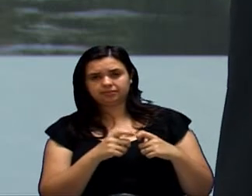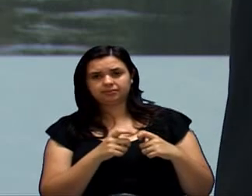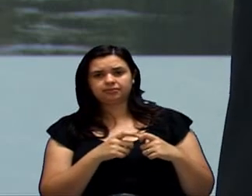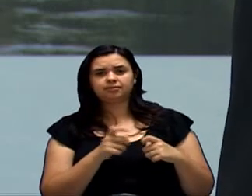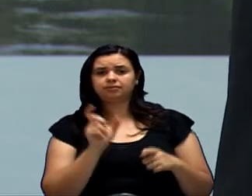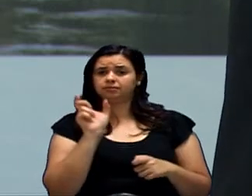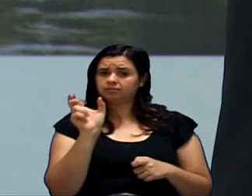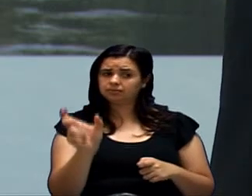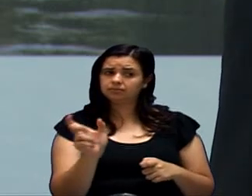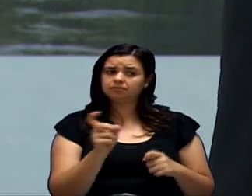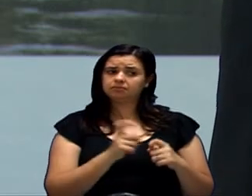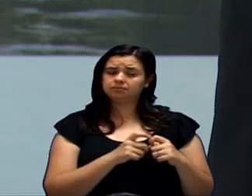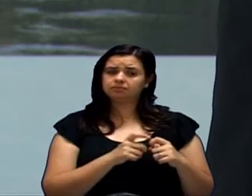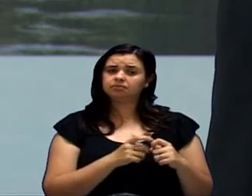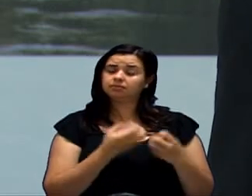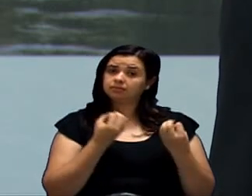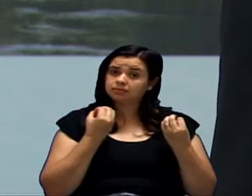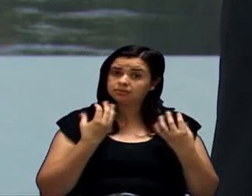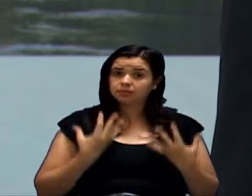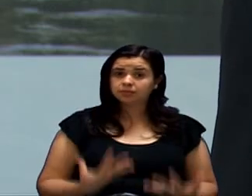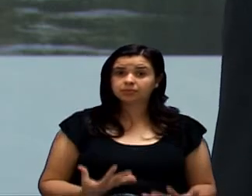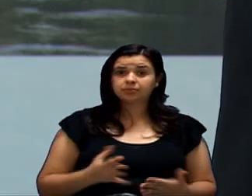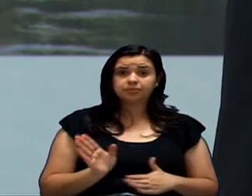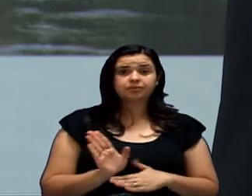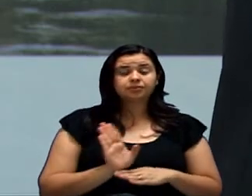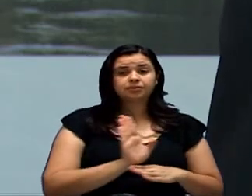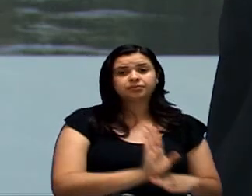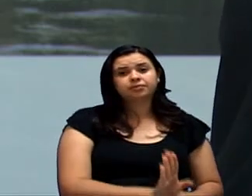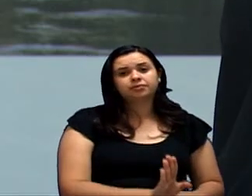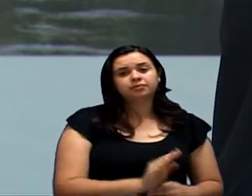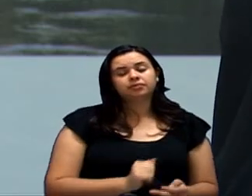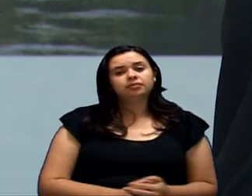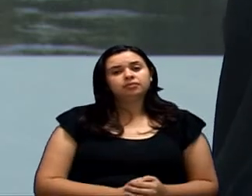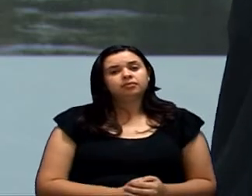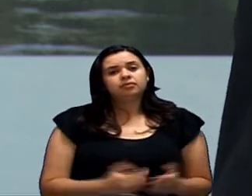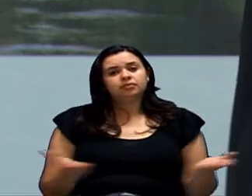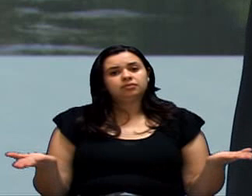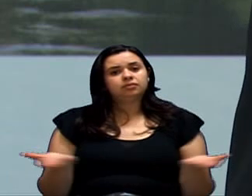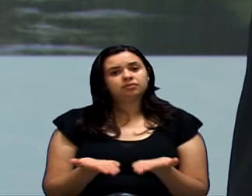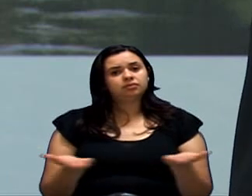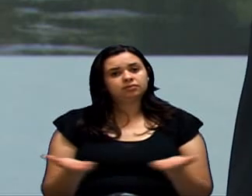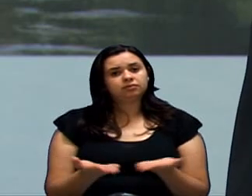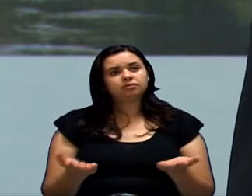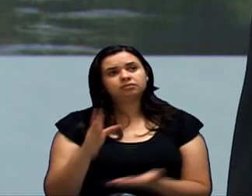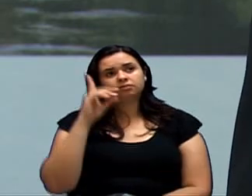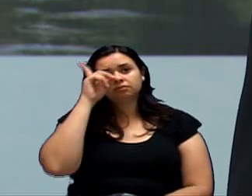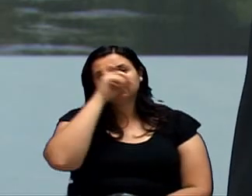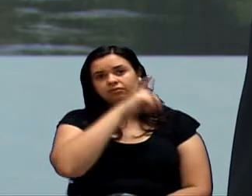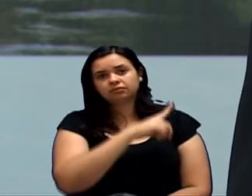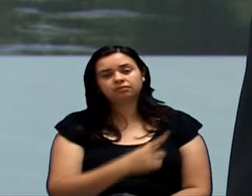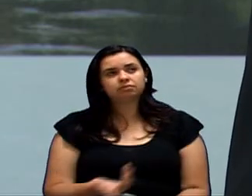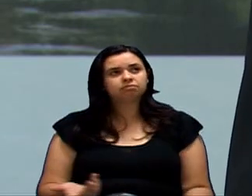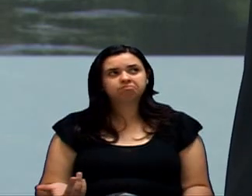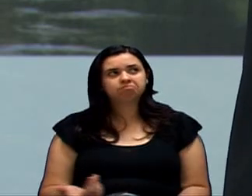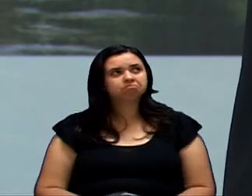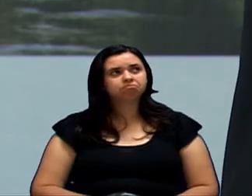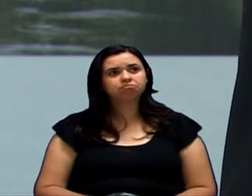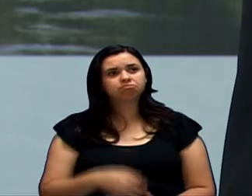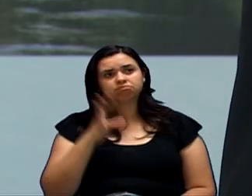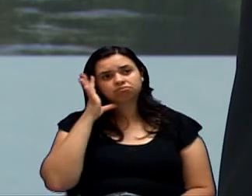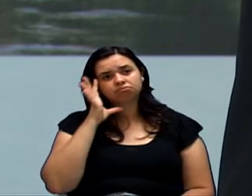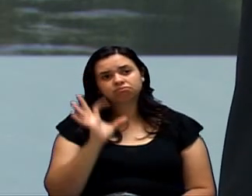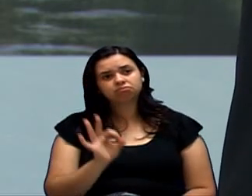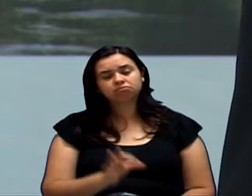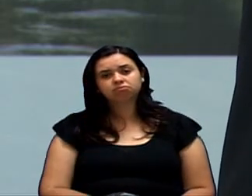um plano de qualidade para os servidores na cidade e que hoje enfrenta essa dificuldade que eu não tenho